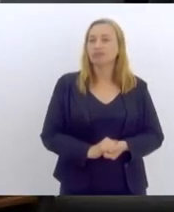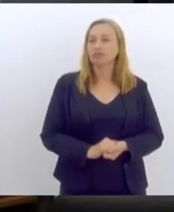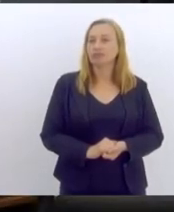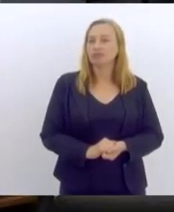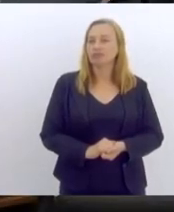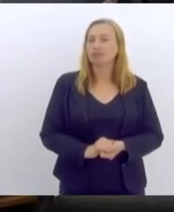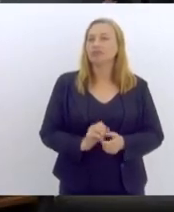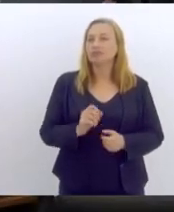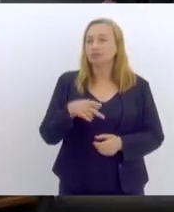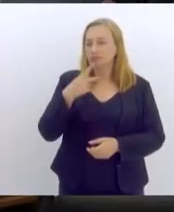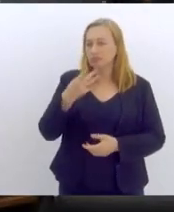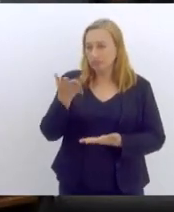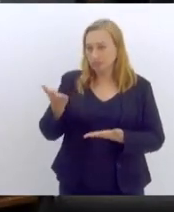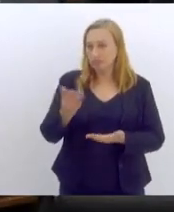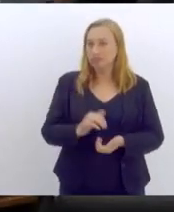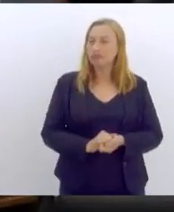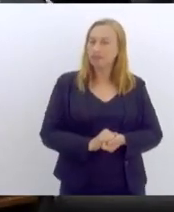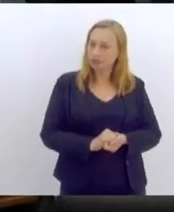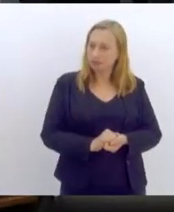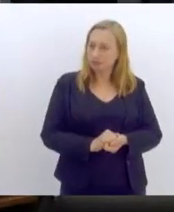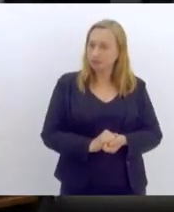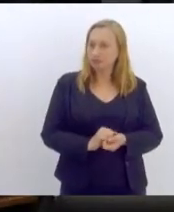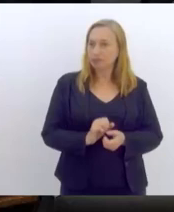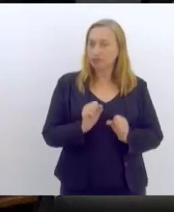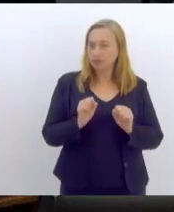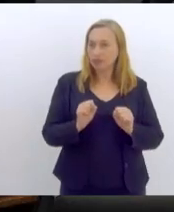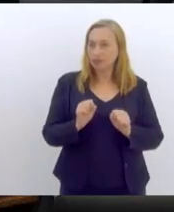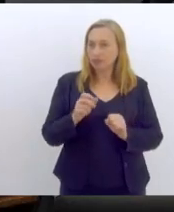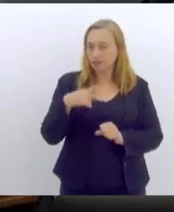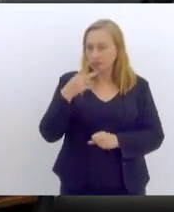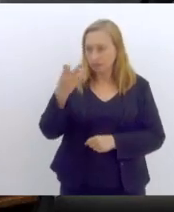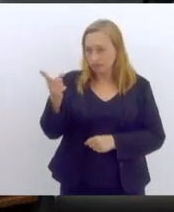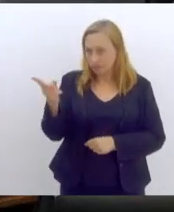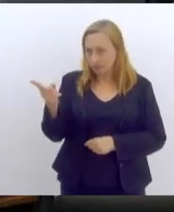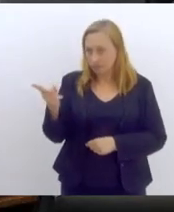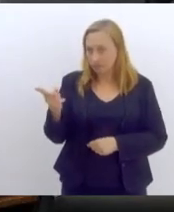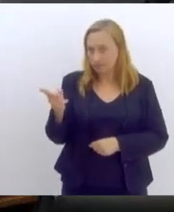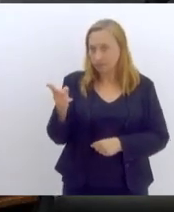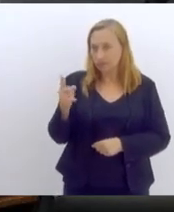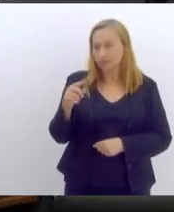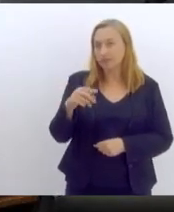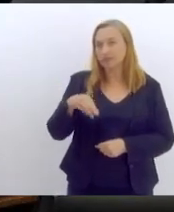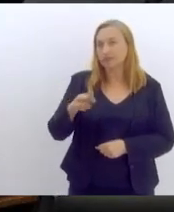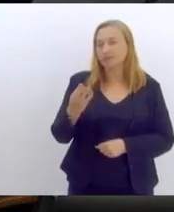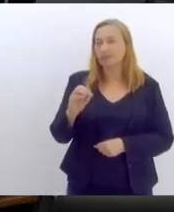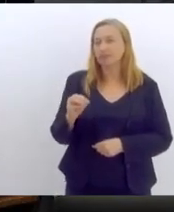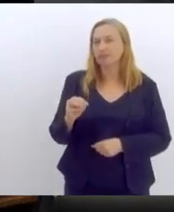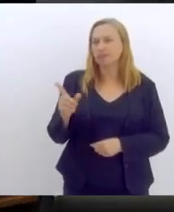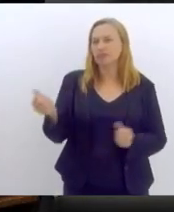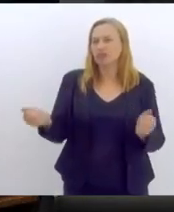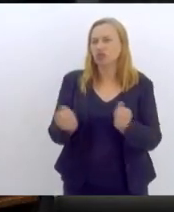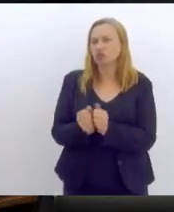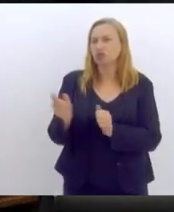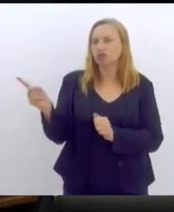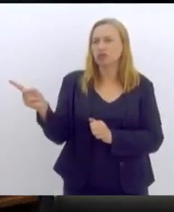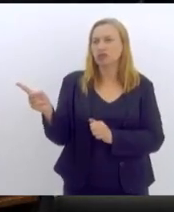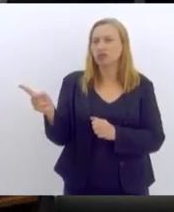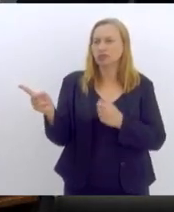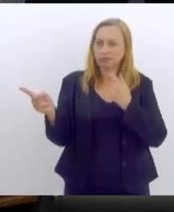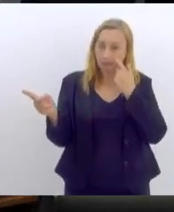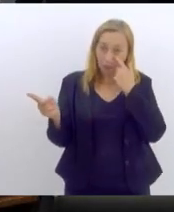Pode, por favor. Não, mas pode mandar nessa fase, hein, Marquinhos? Nessa fase que está o projeto, que é a segunda